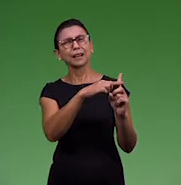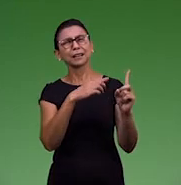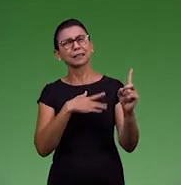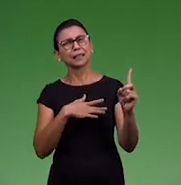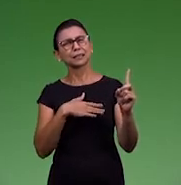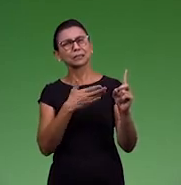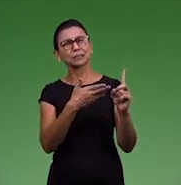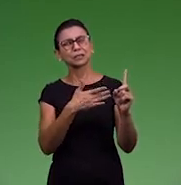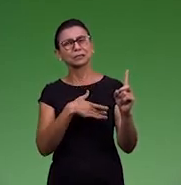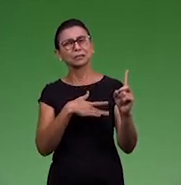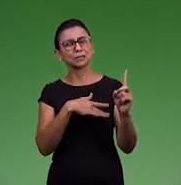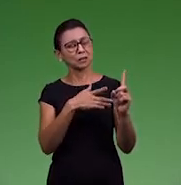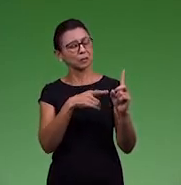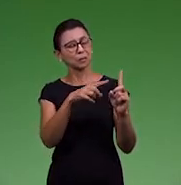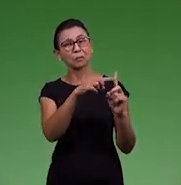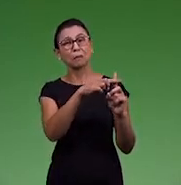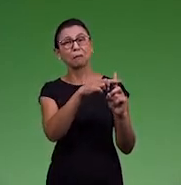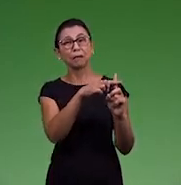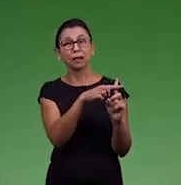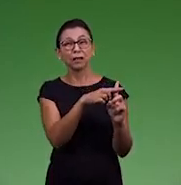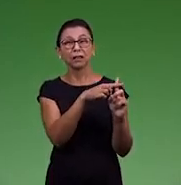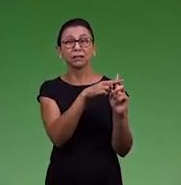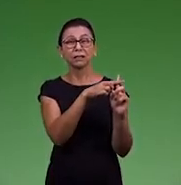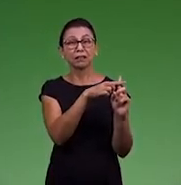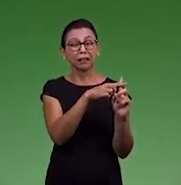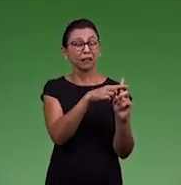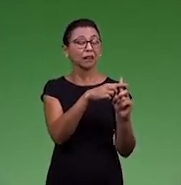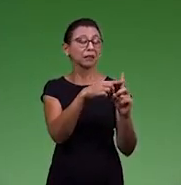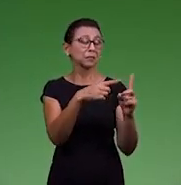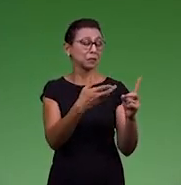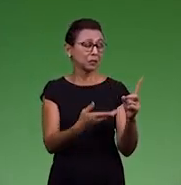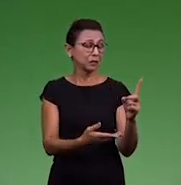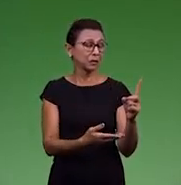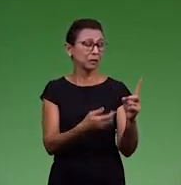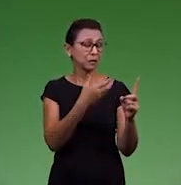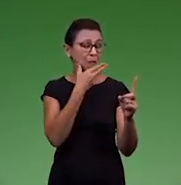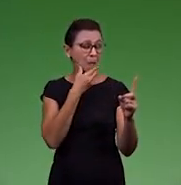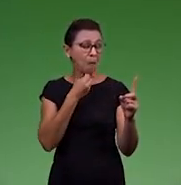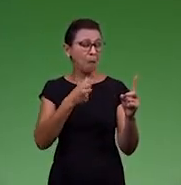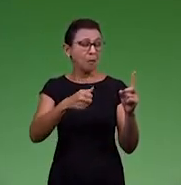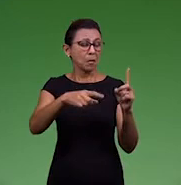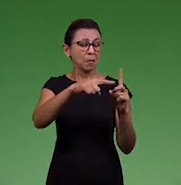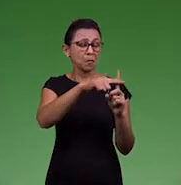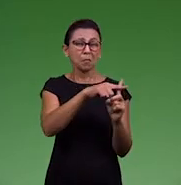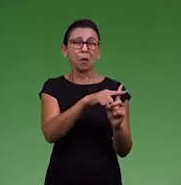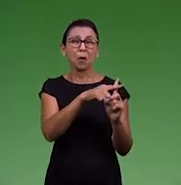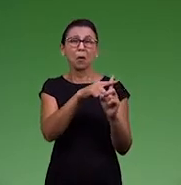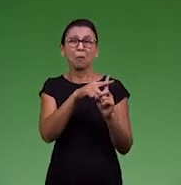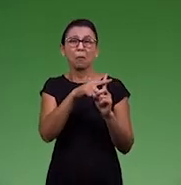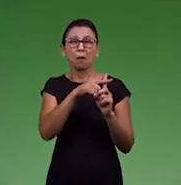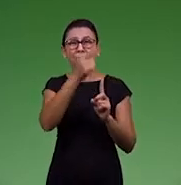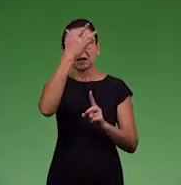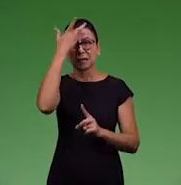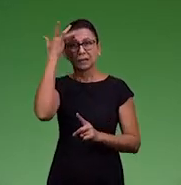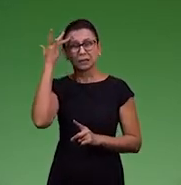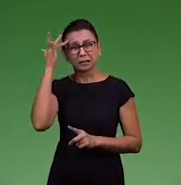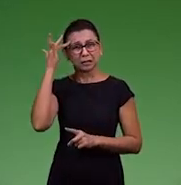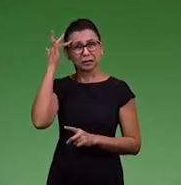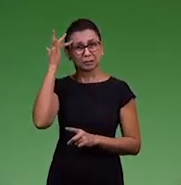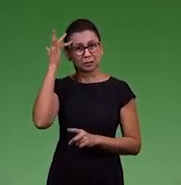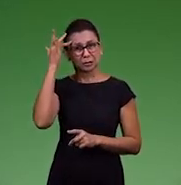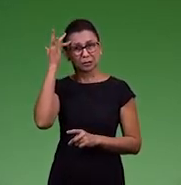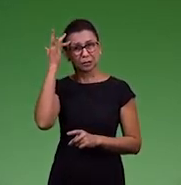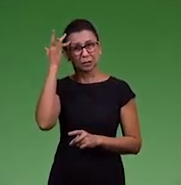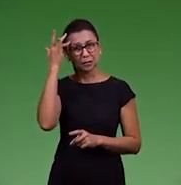morreu, coitadinho dele, aquela coisa, Jesus morreu, o homem morto, procissão do homem morto, aquela coisa toda. Esquecem